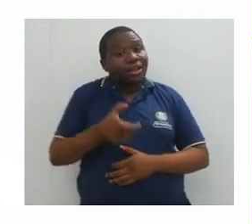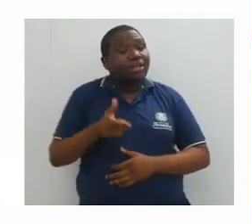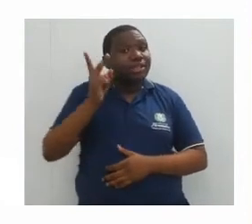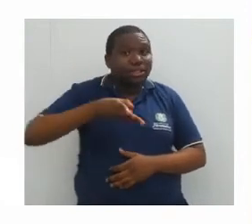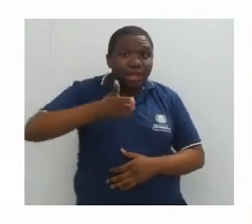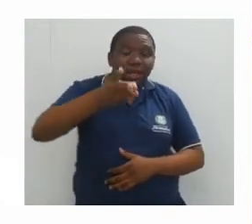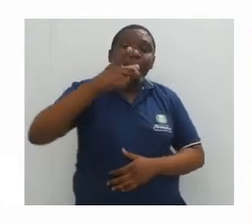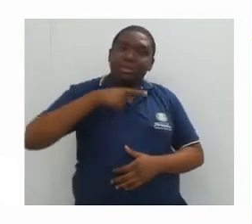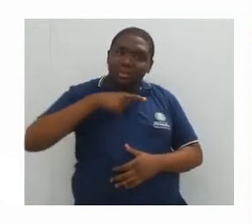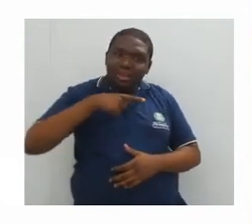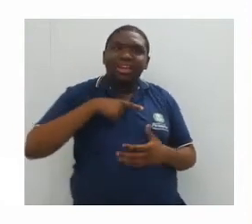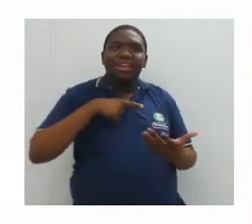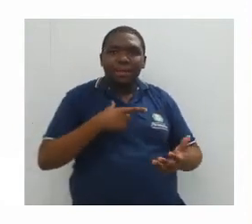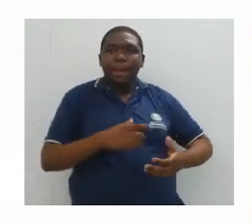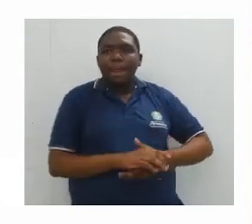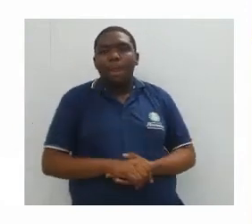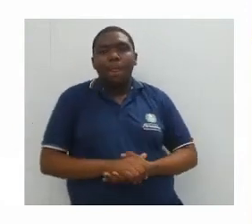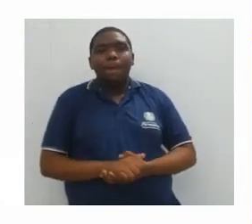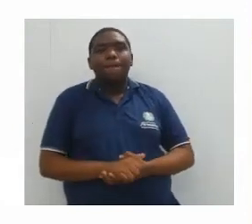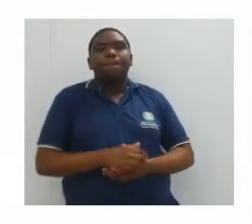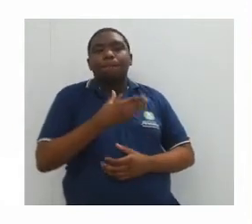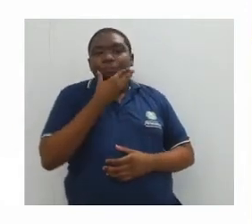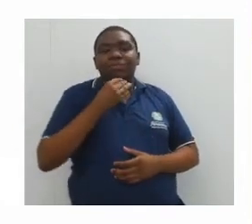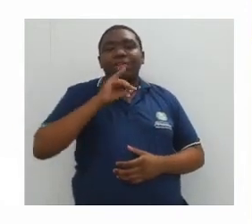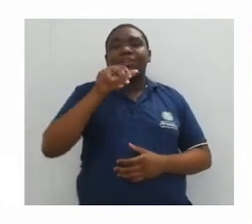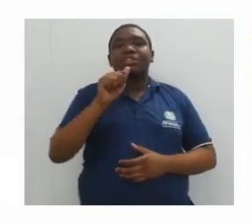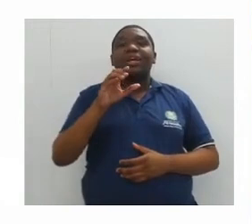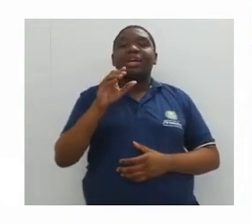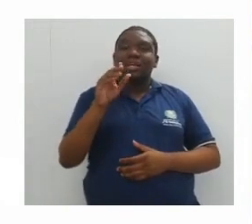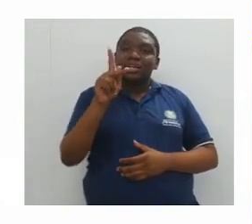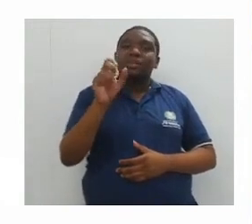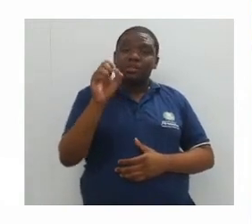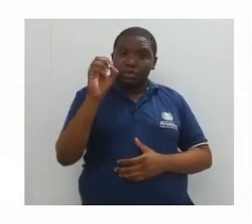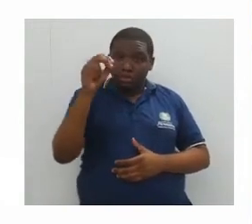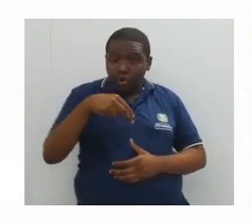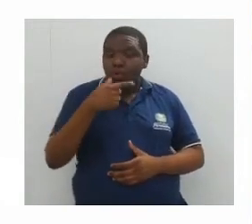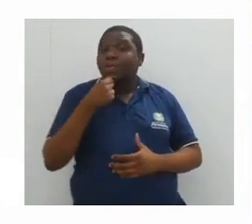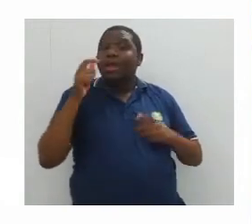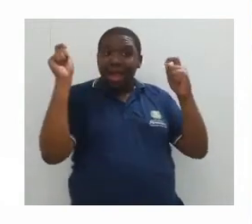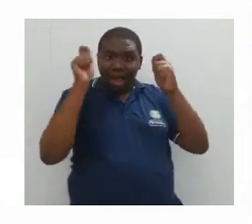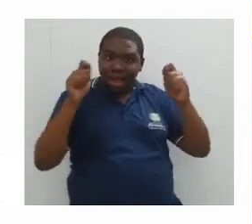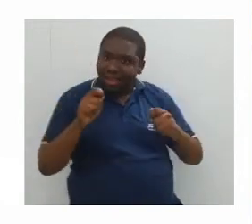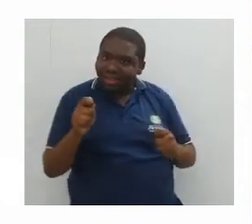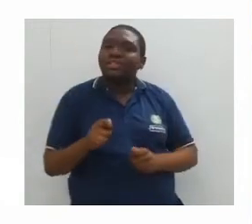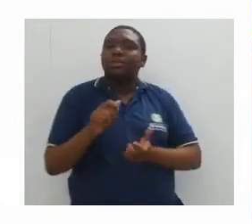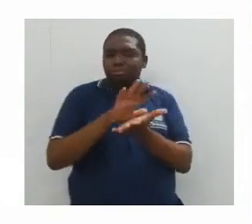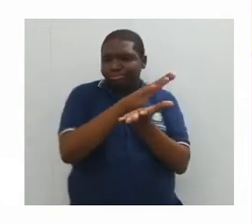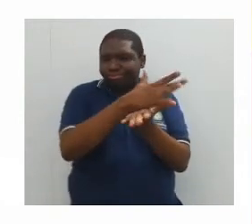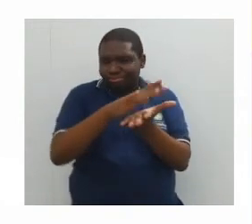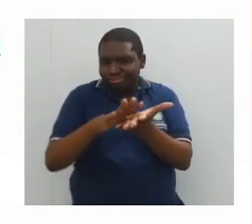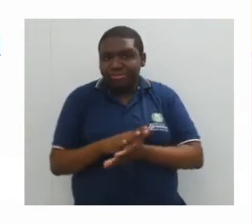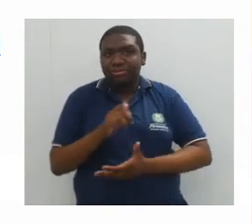tá lá tocando Jackson do Pandeiro, que é um dos grandes artistas que tocam coco, não é